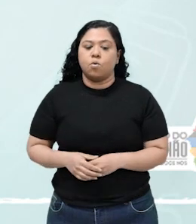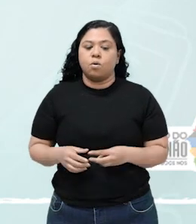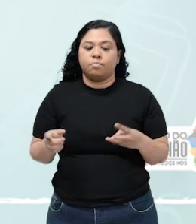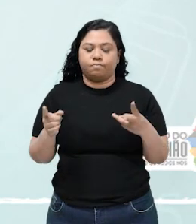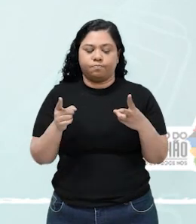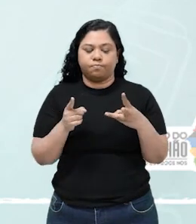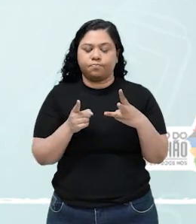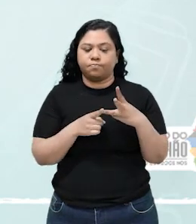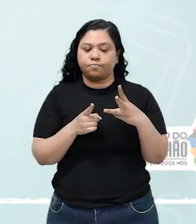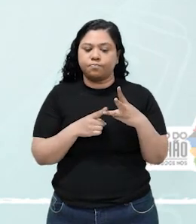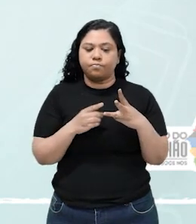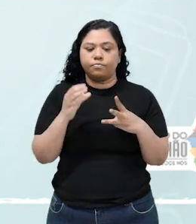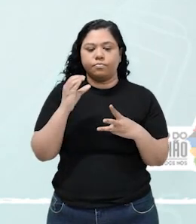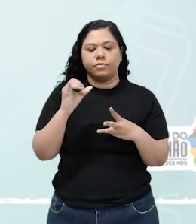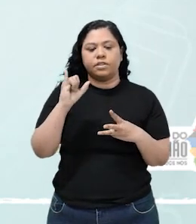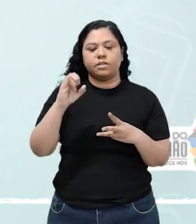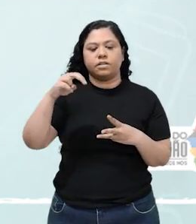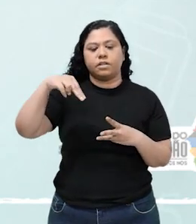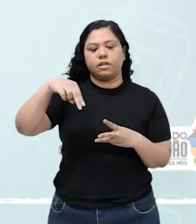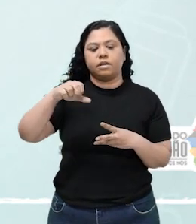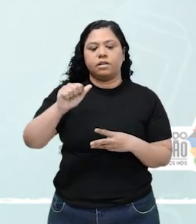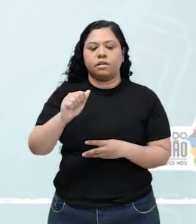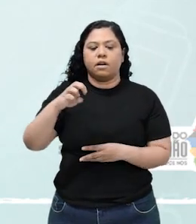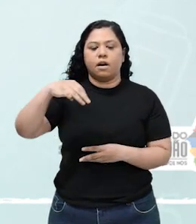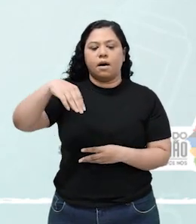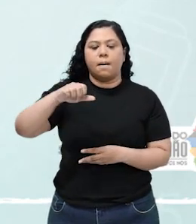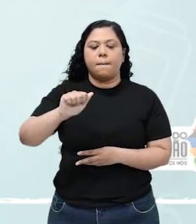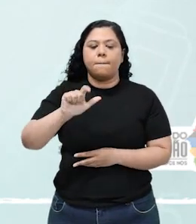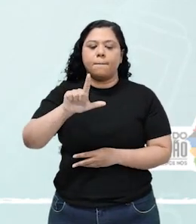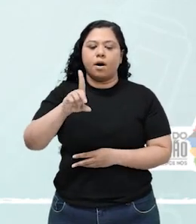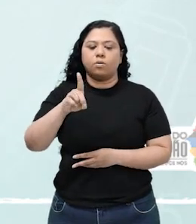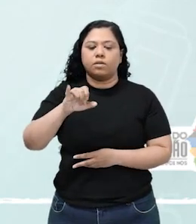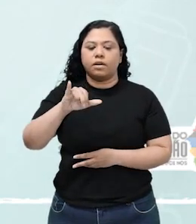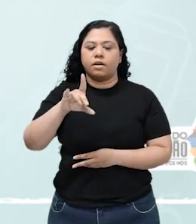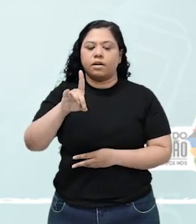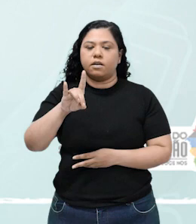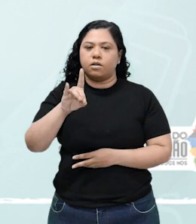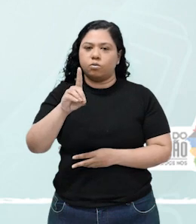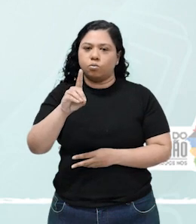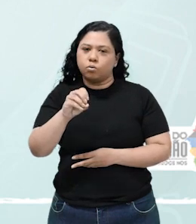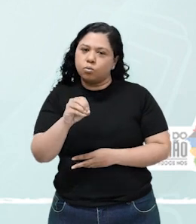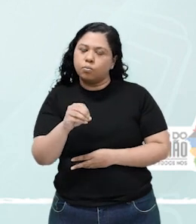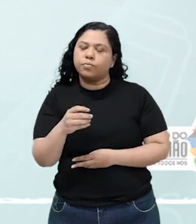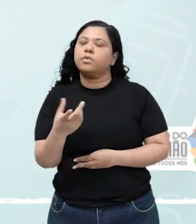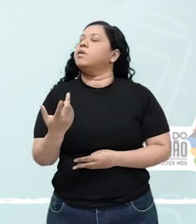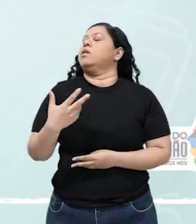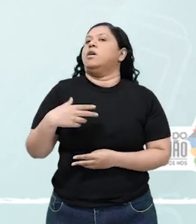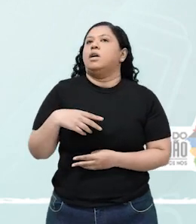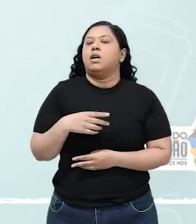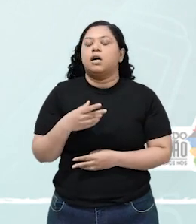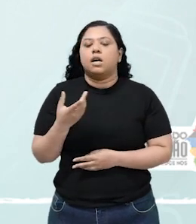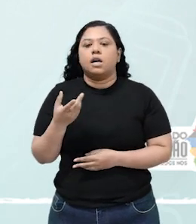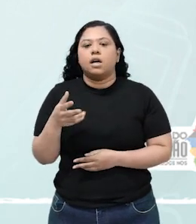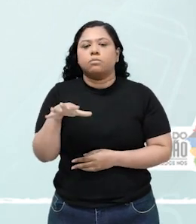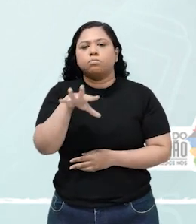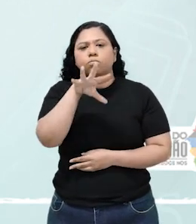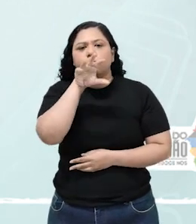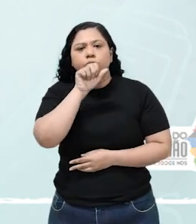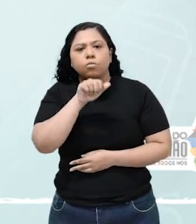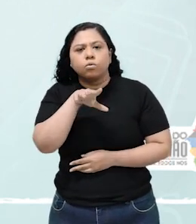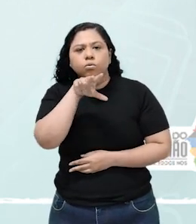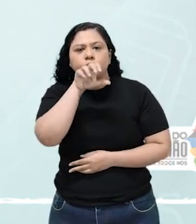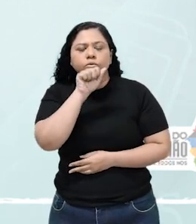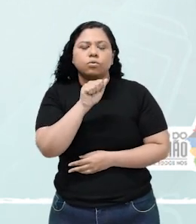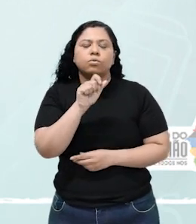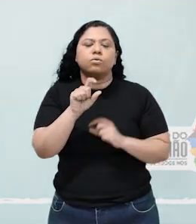Cinamaldeído, principal composto responsável pelo odor e sabor da canela. Não sei se você gosta, as